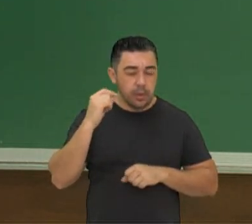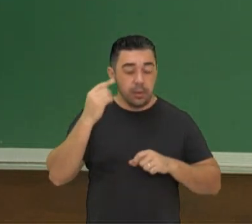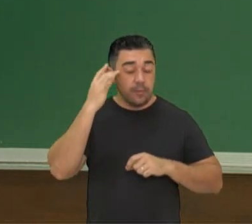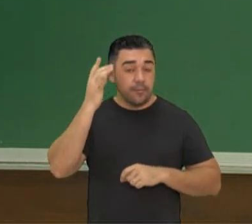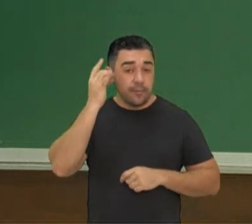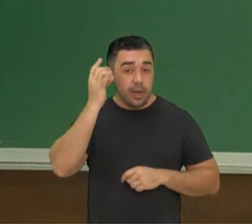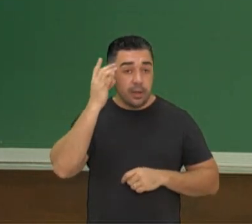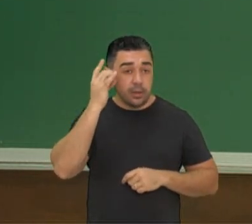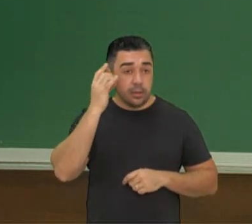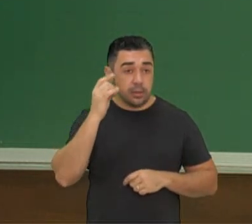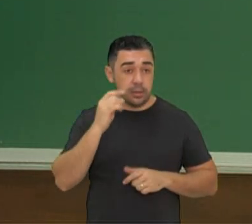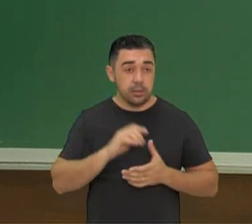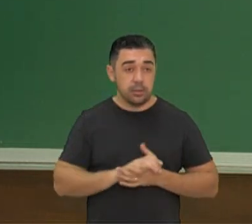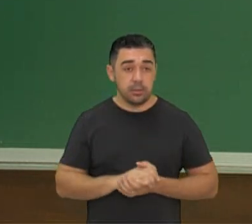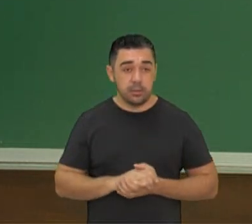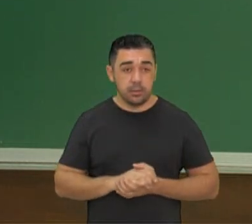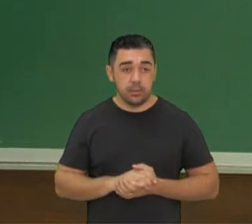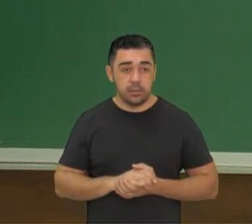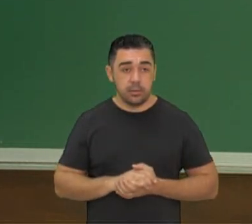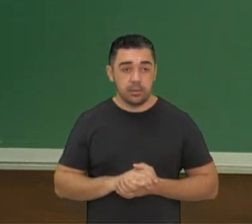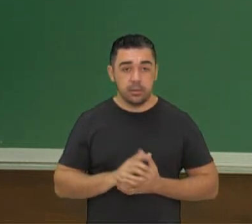fácil. Completa essa reta aqui.